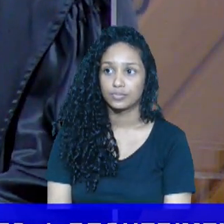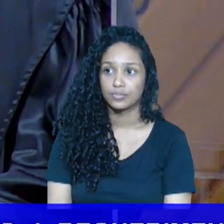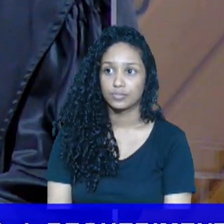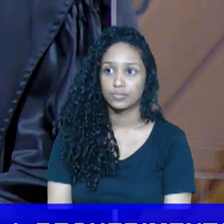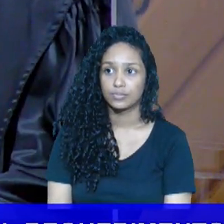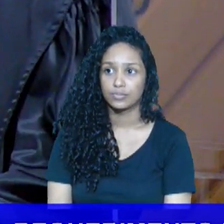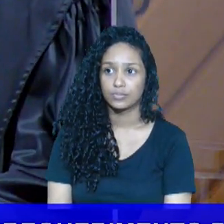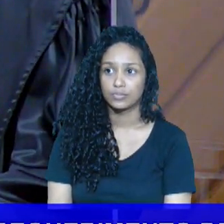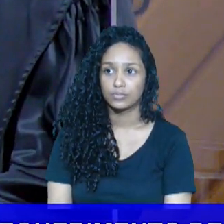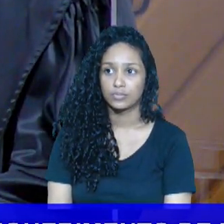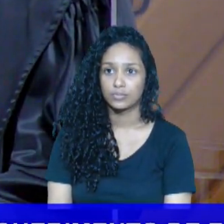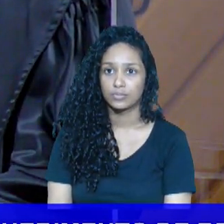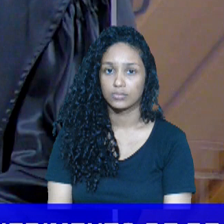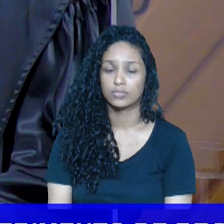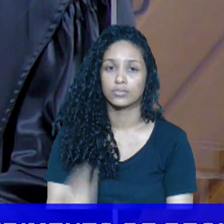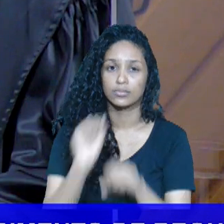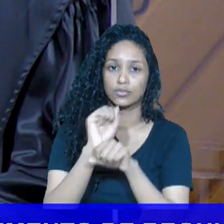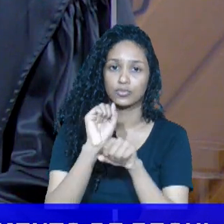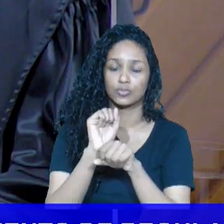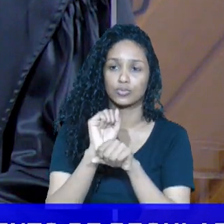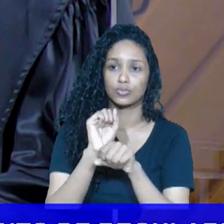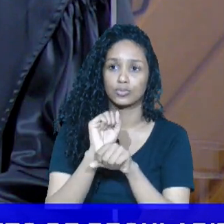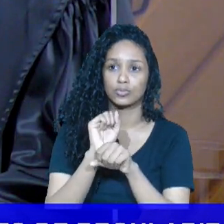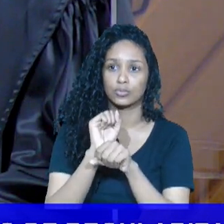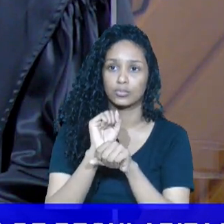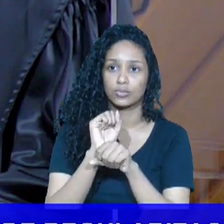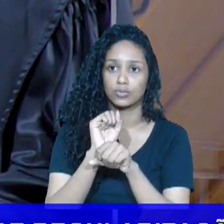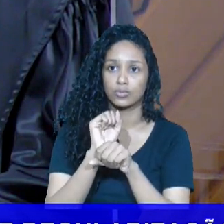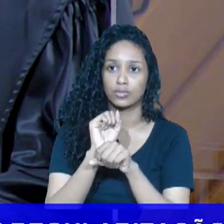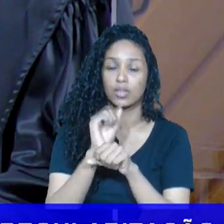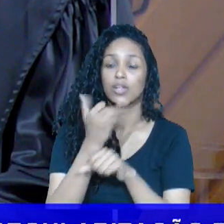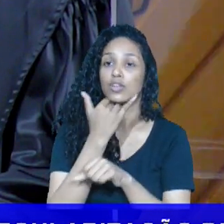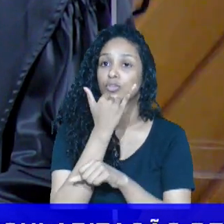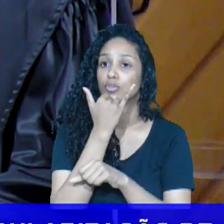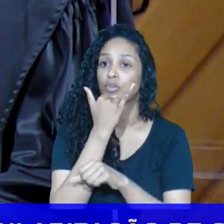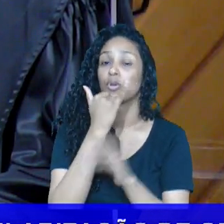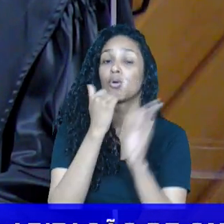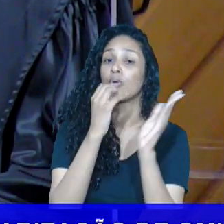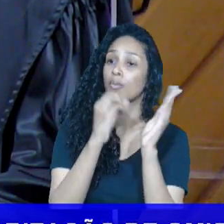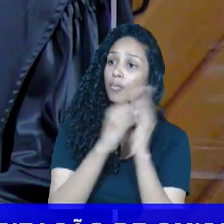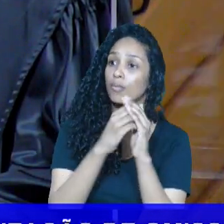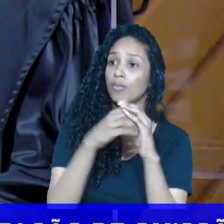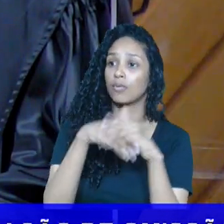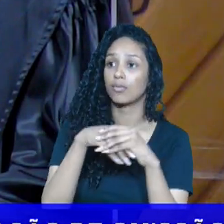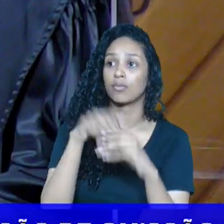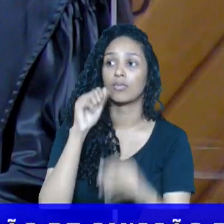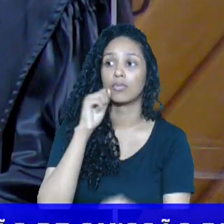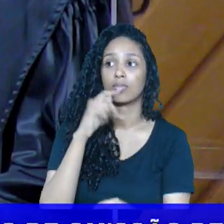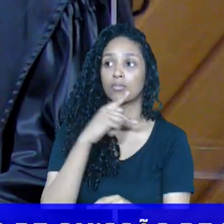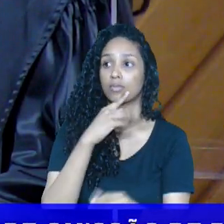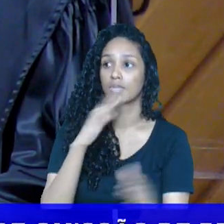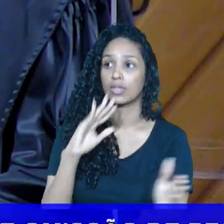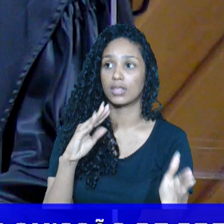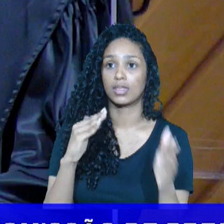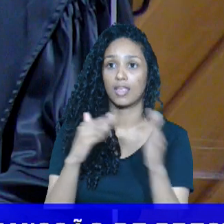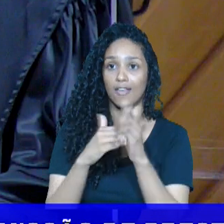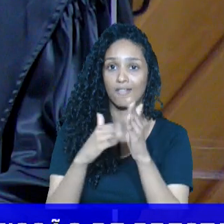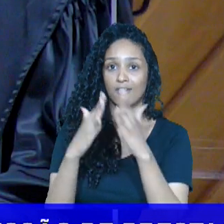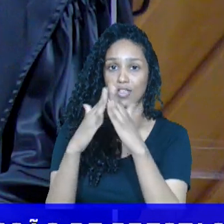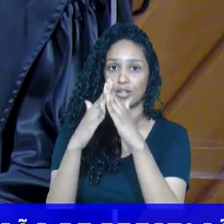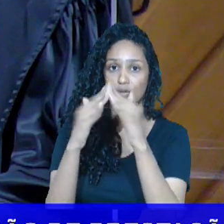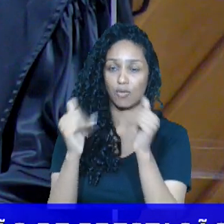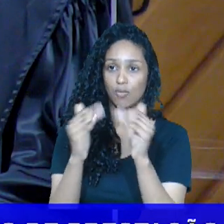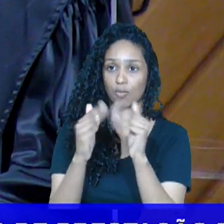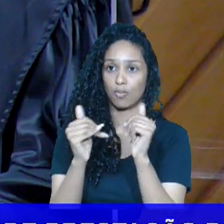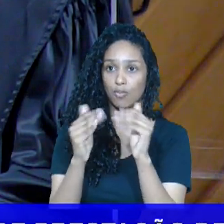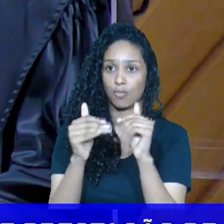Deferiu. Ah, então, espera aí. Aliás, desculpa. O Tribunal Regional Eleitoral do Amapá deferiu o pedido de